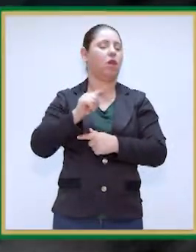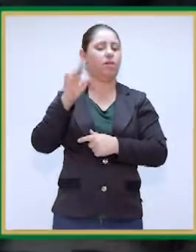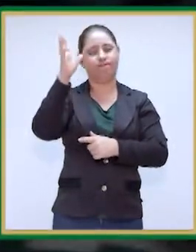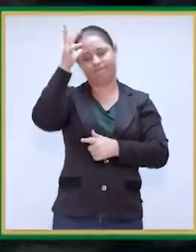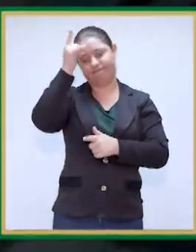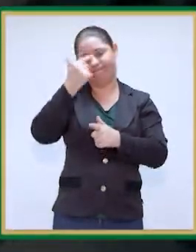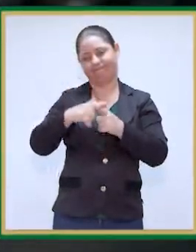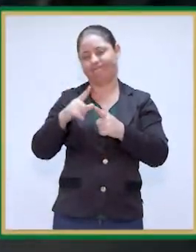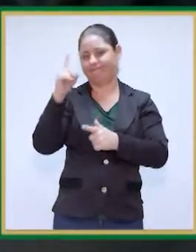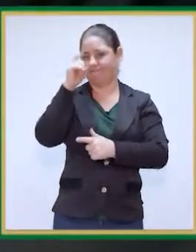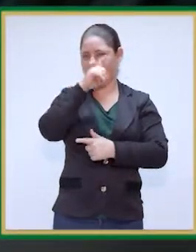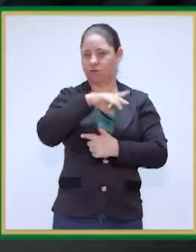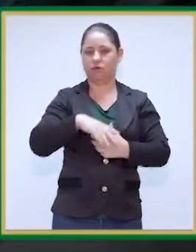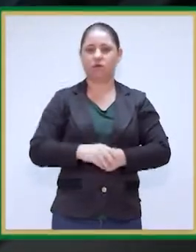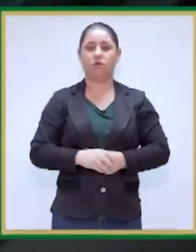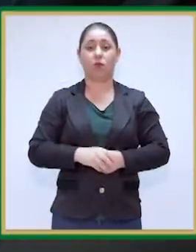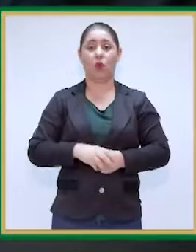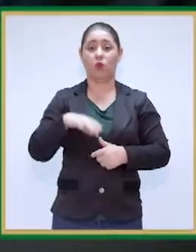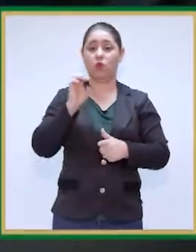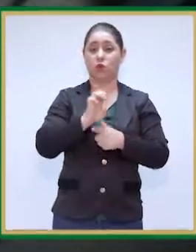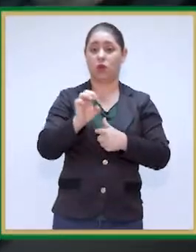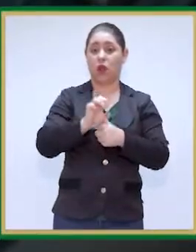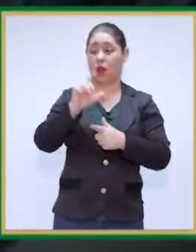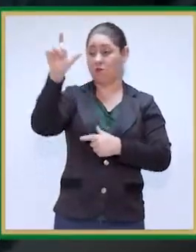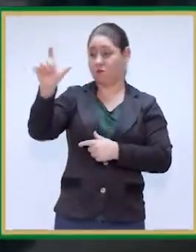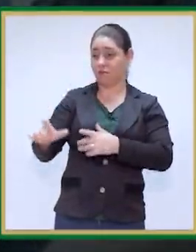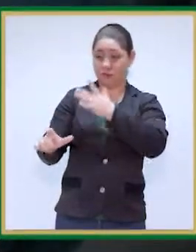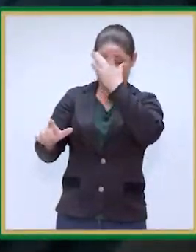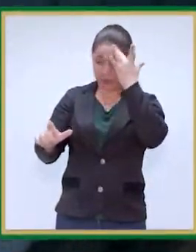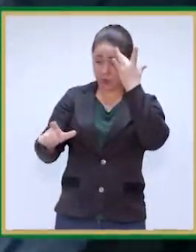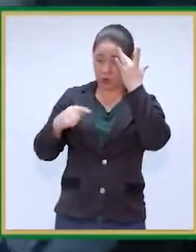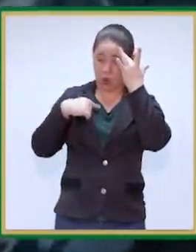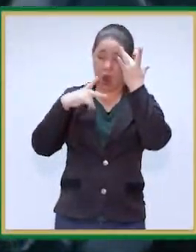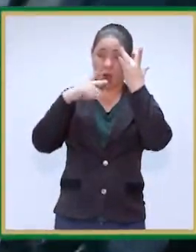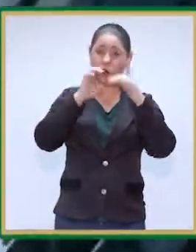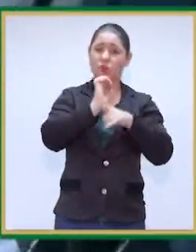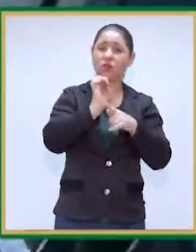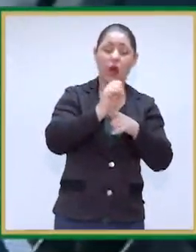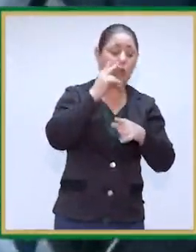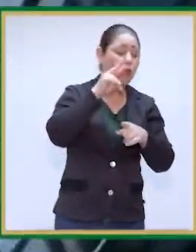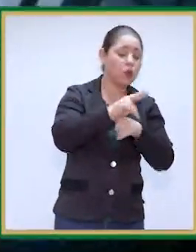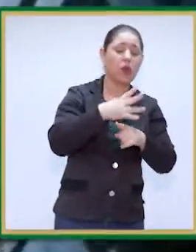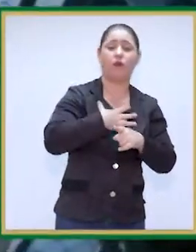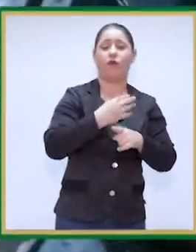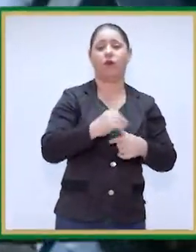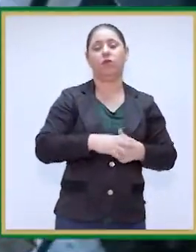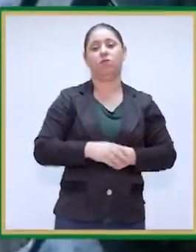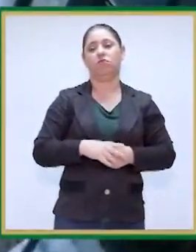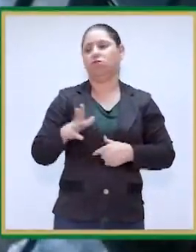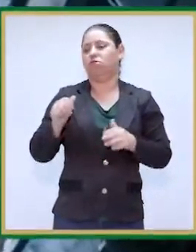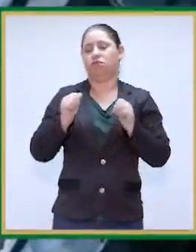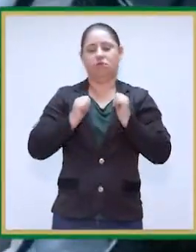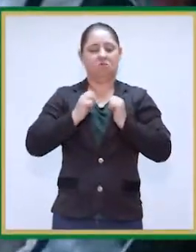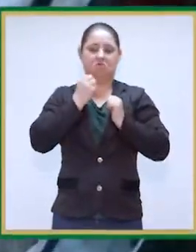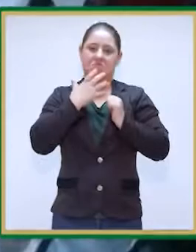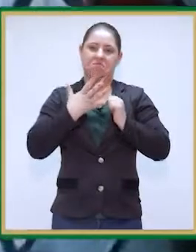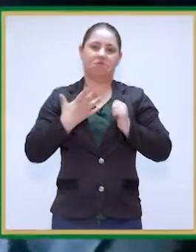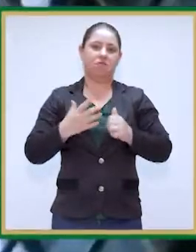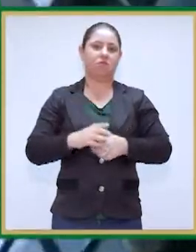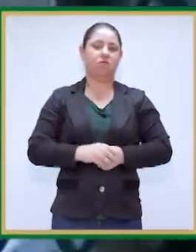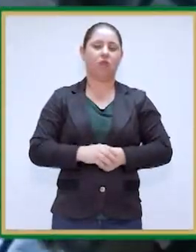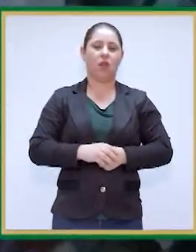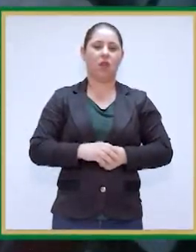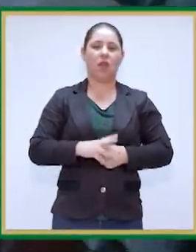E, muitas vezes, o Estado, na cabeça daquelas pessoas, o Estado está cuidando do meu filho. E ela se sente bem. E, com